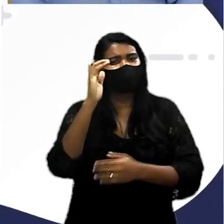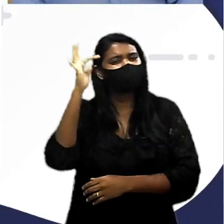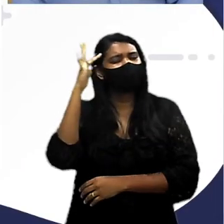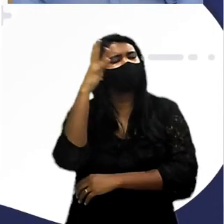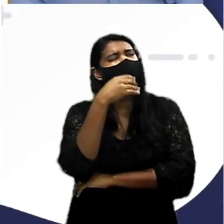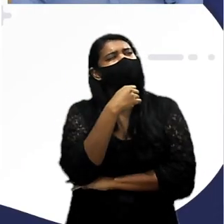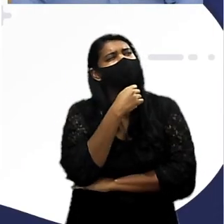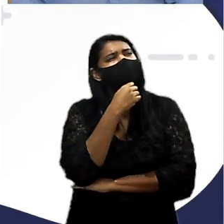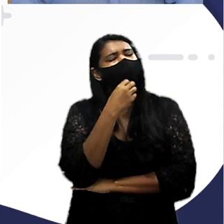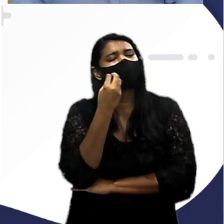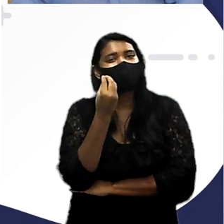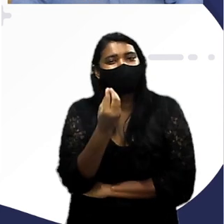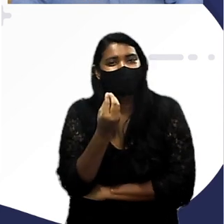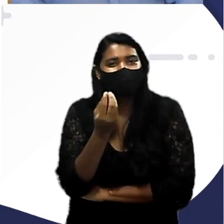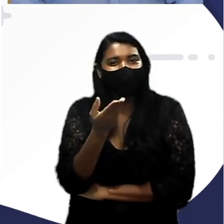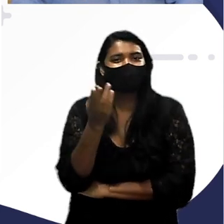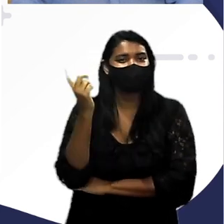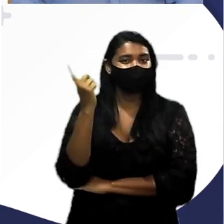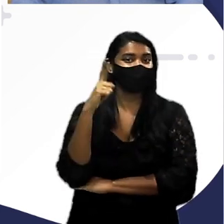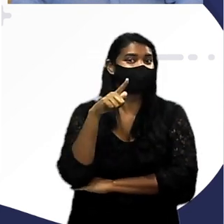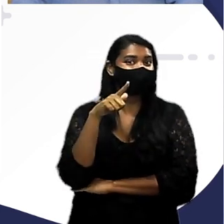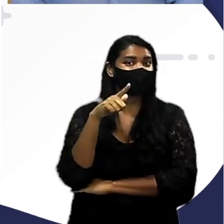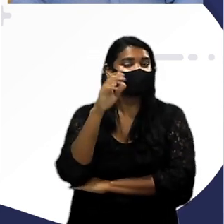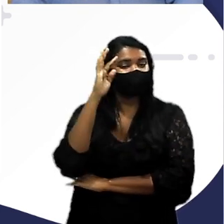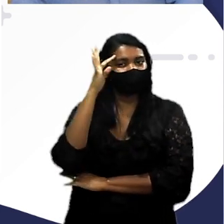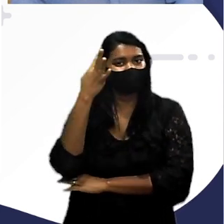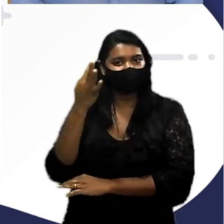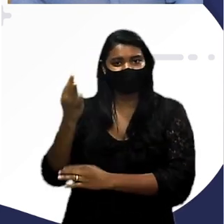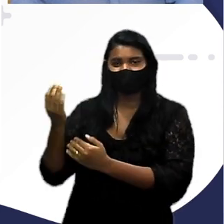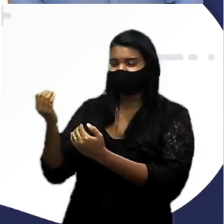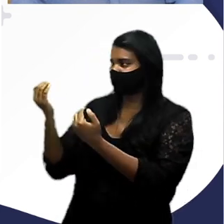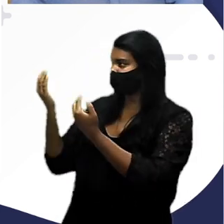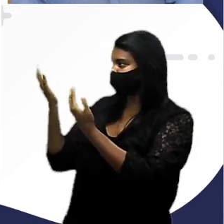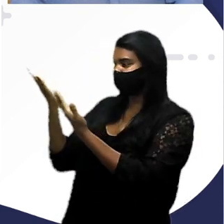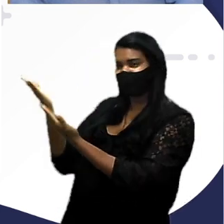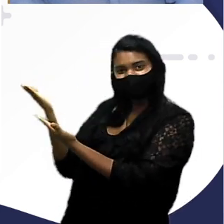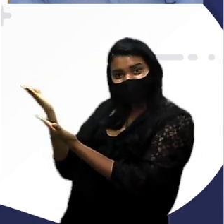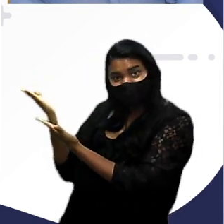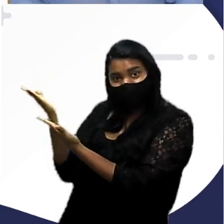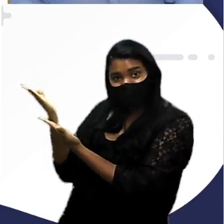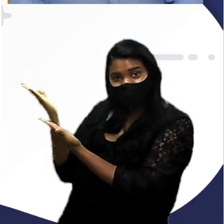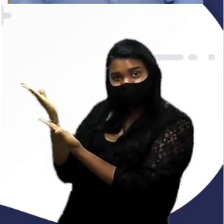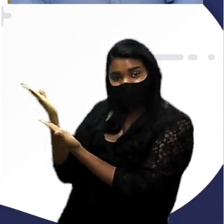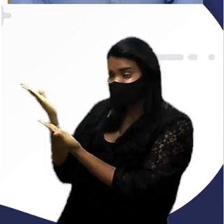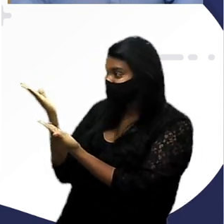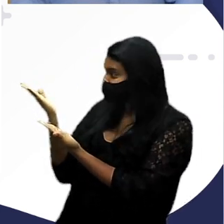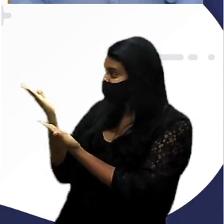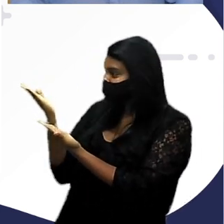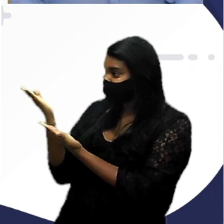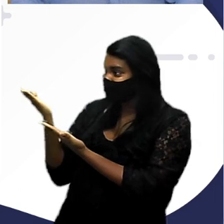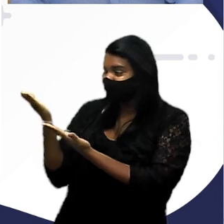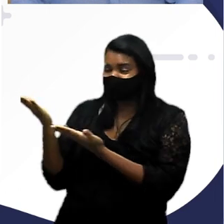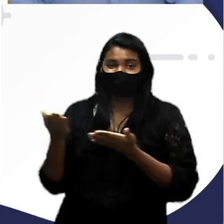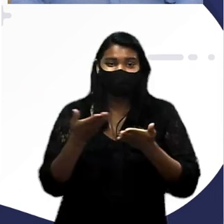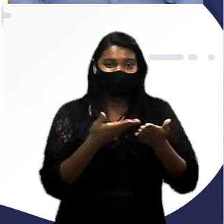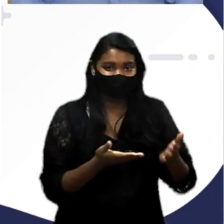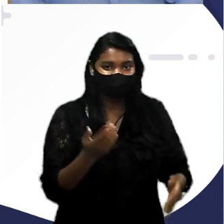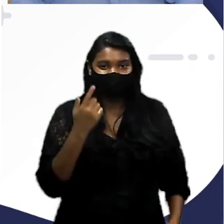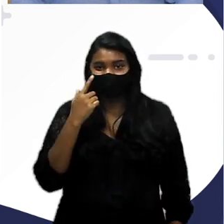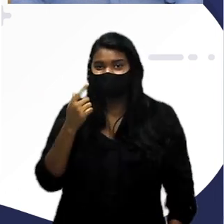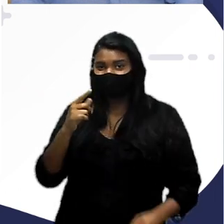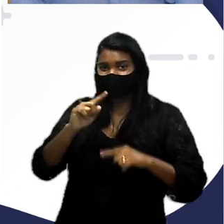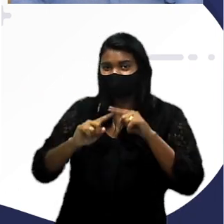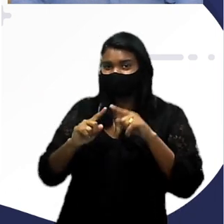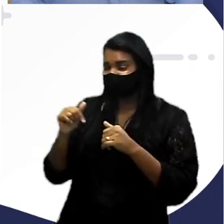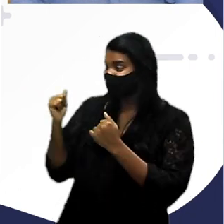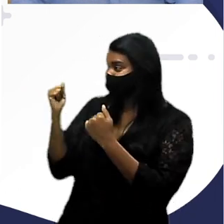imaginarem como é que vocês vão conseguir resolver esse teste, tá? Para ver